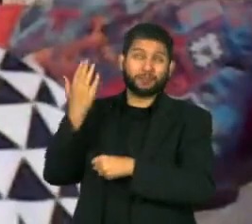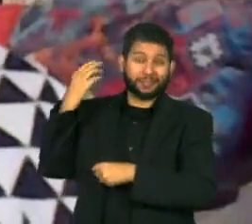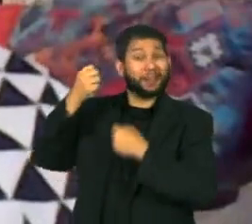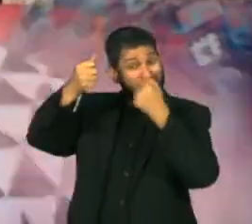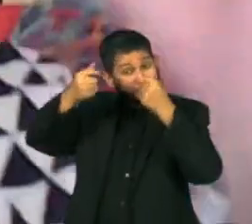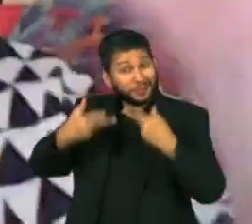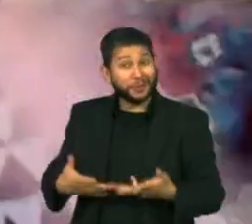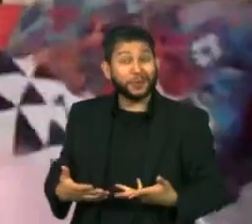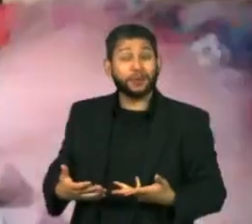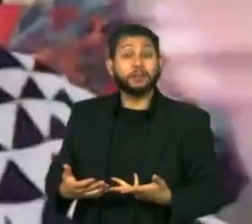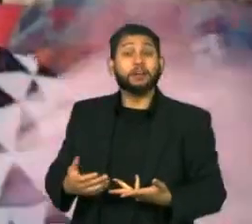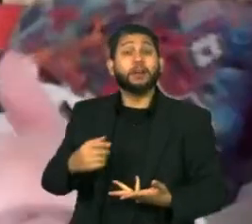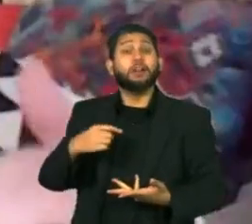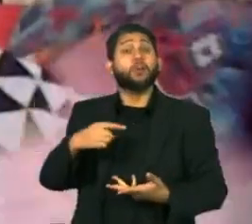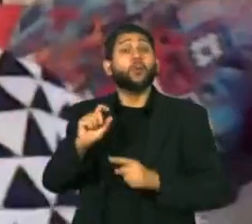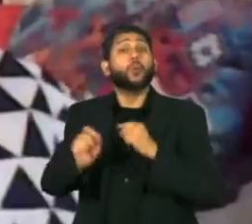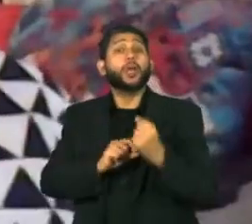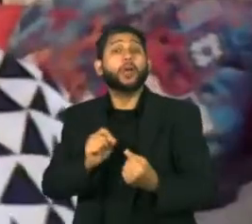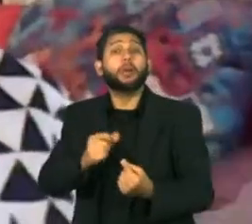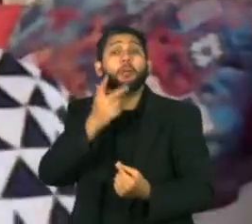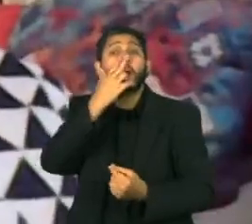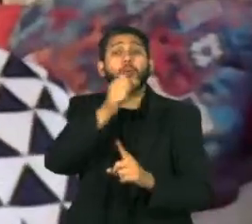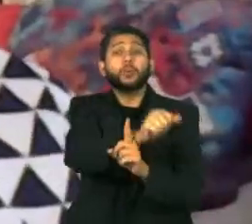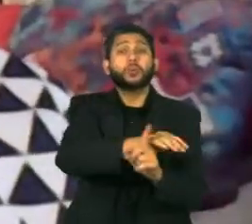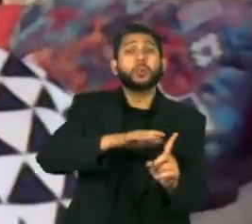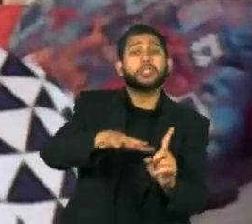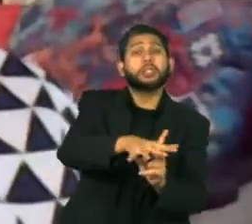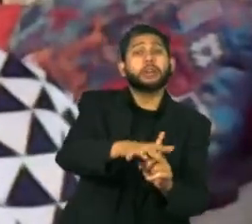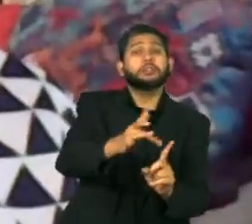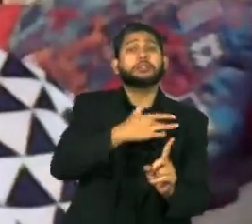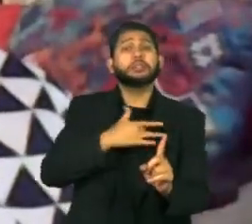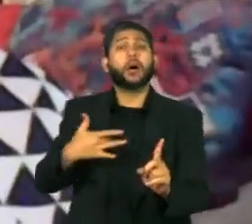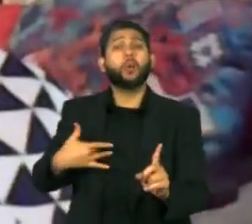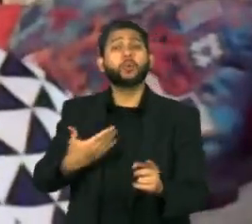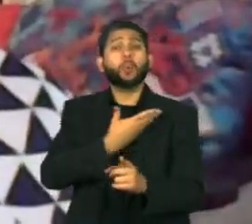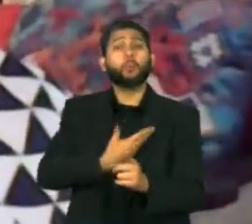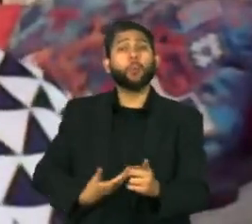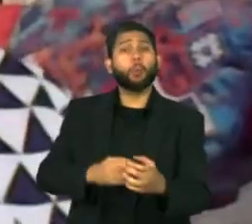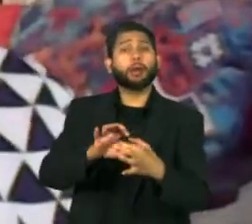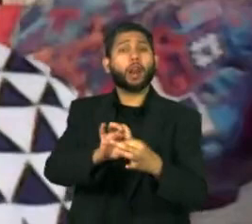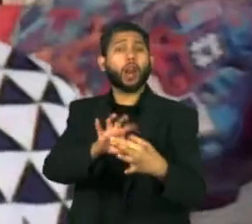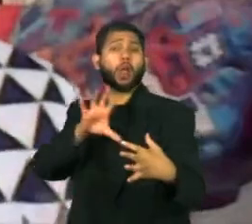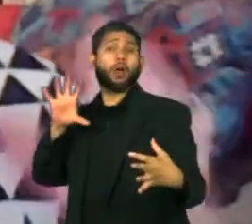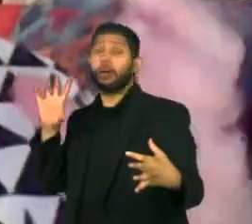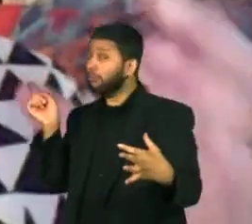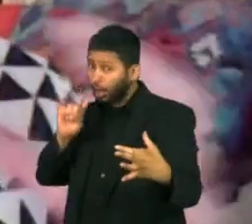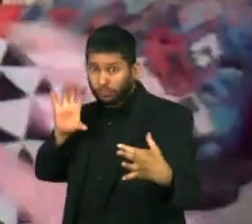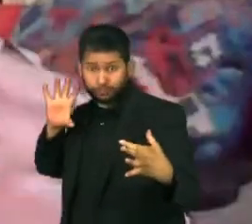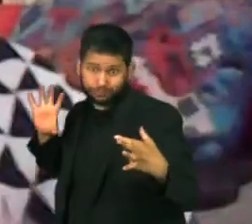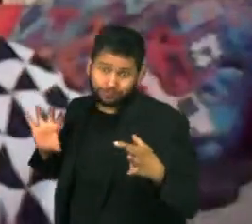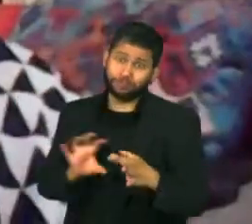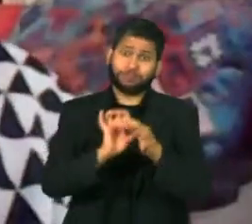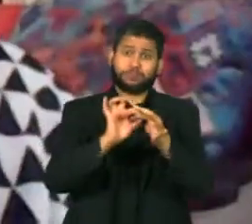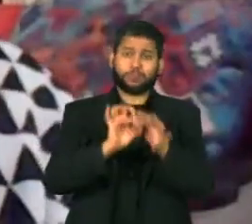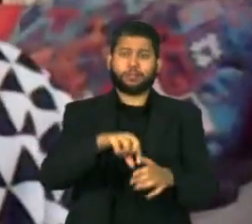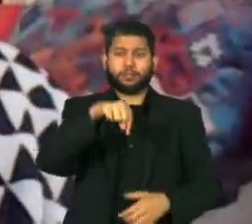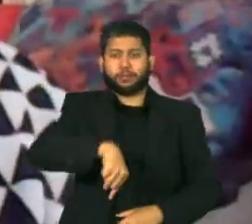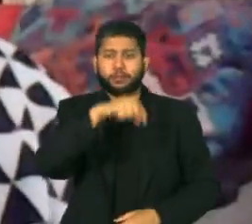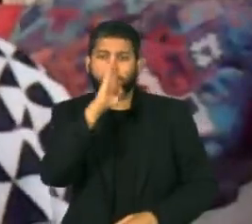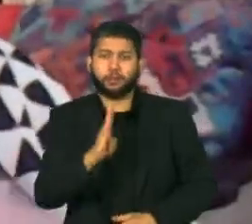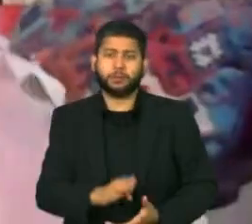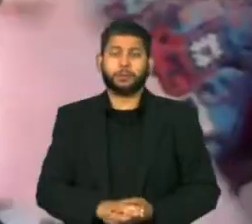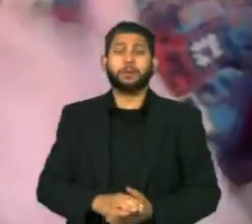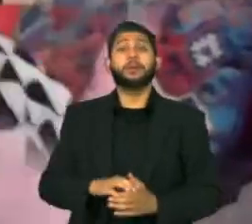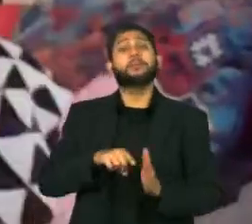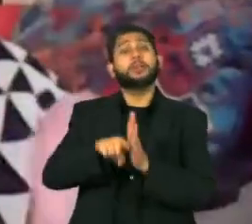alguns anos atrás, né, nada pode estar distante do que seja a saúde pública num país como o Brasil. Então, a ciência, necessariamente,